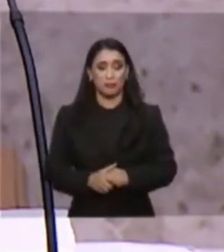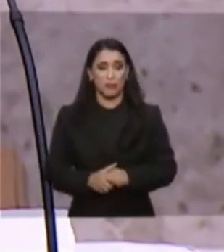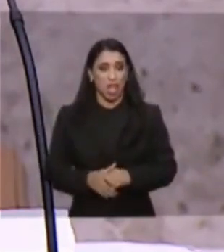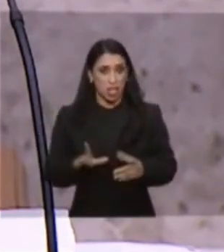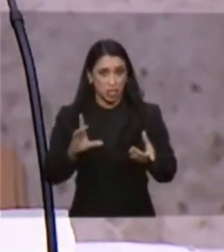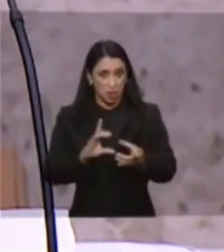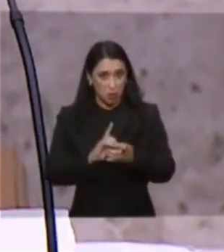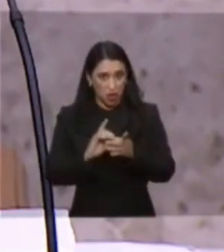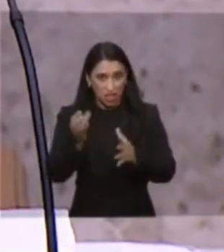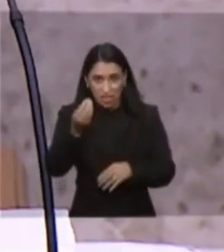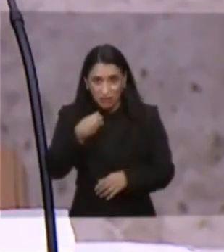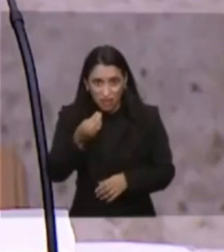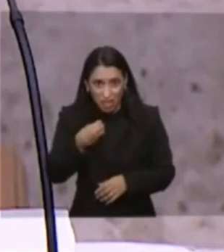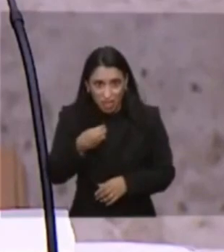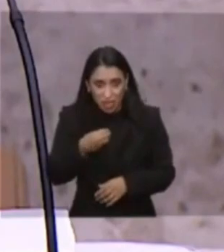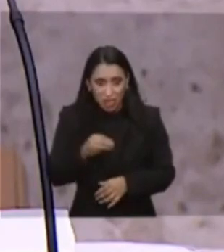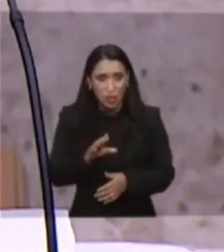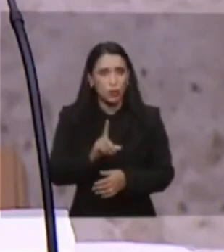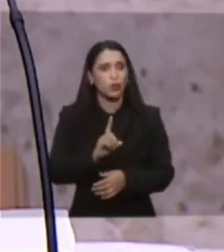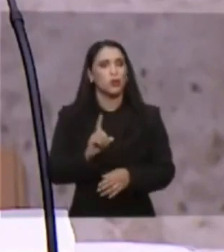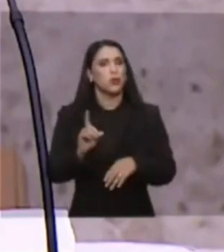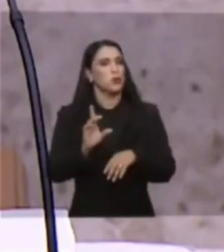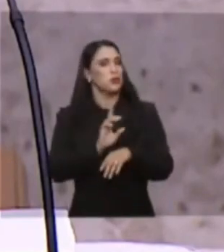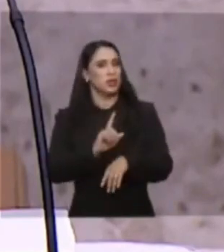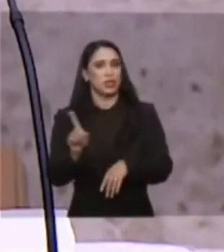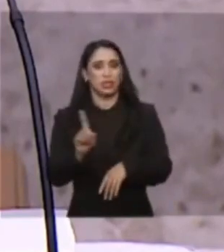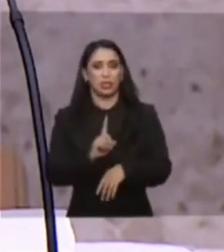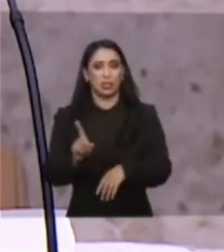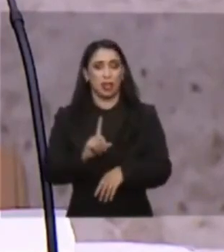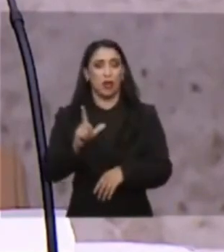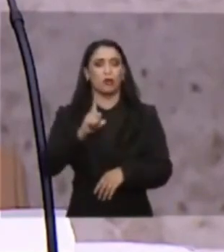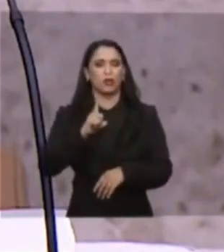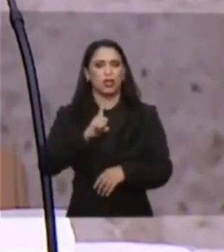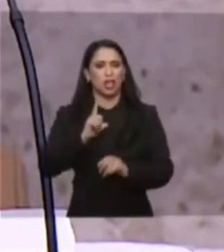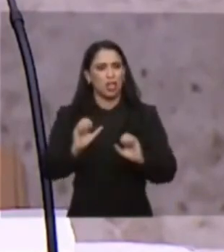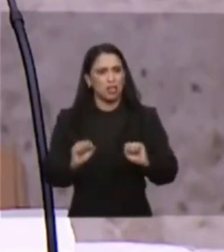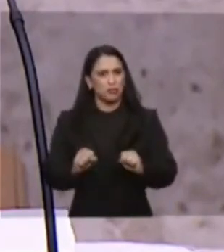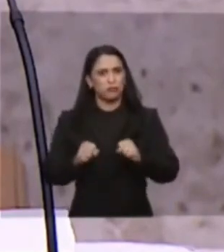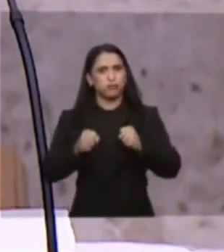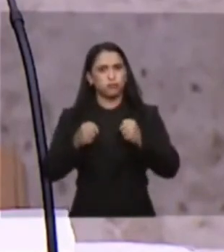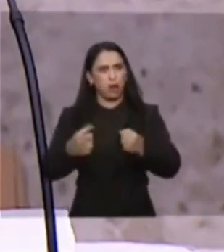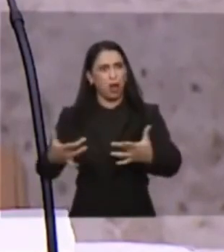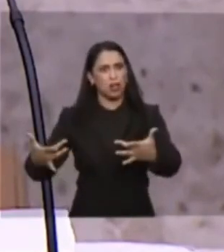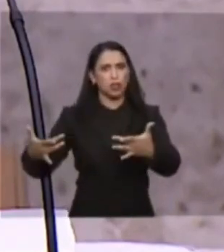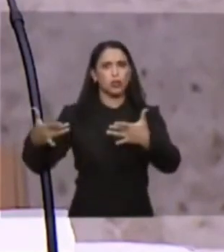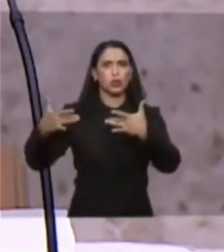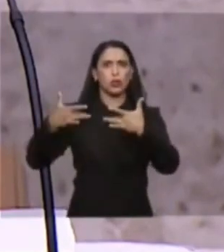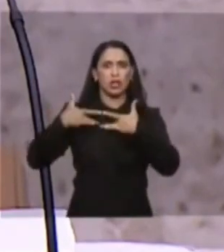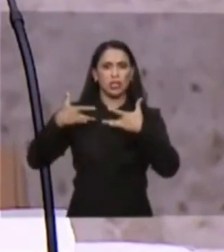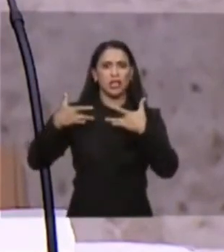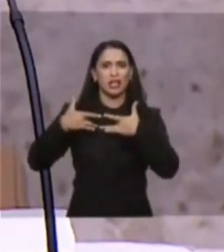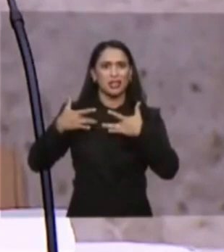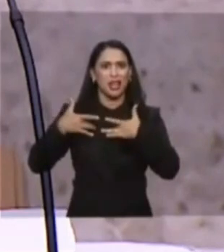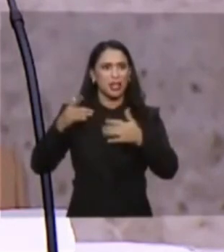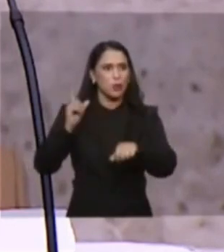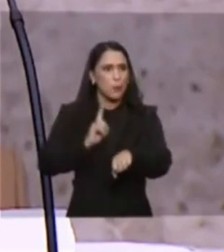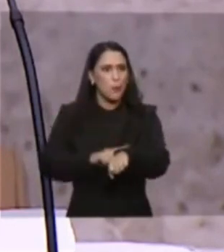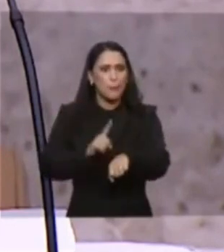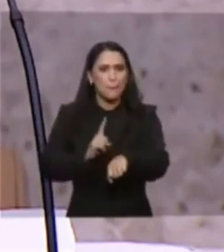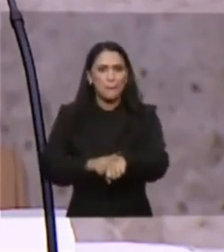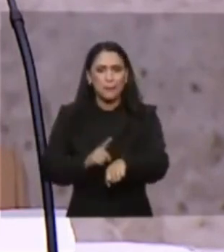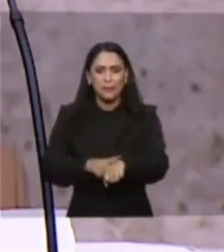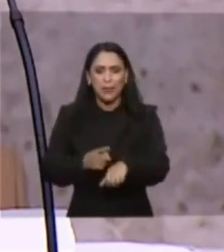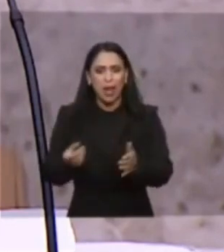nossa democracia constitucional, veio a conferir, mercê da solidariedade imediata de